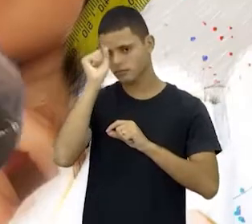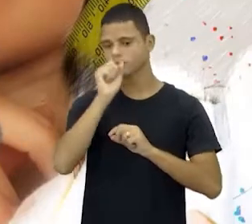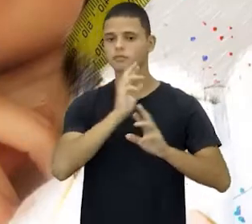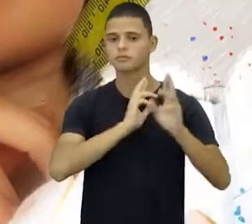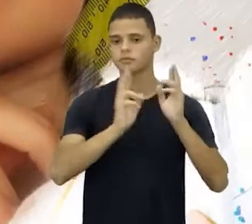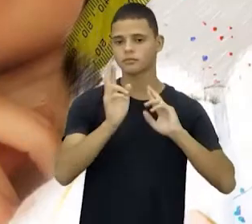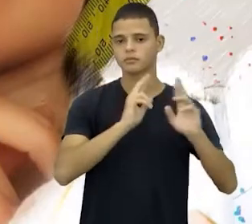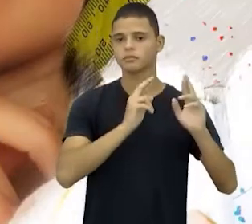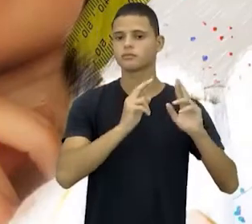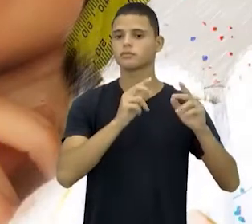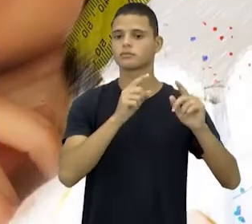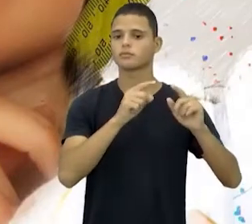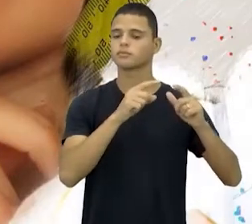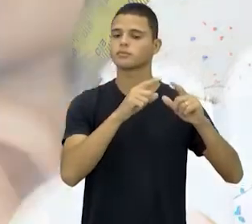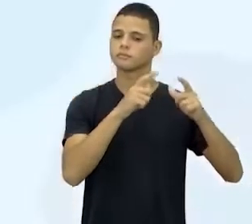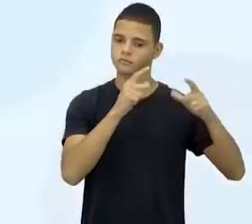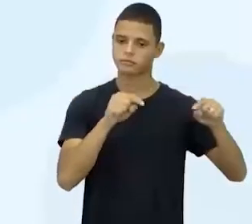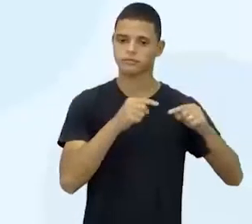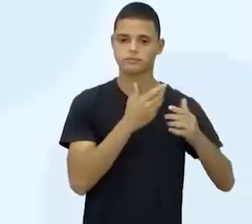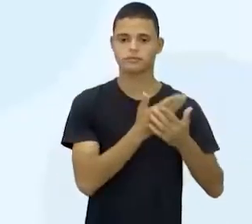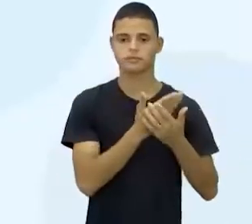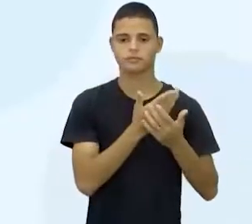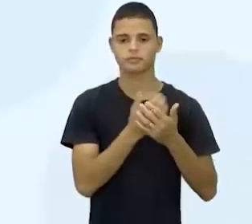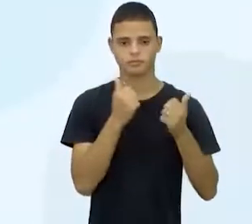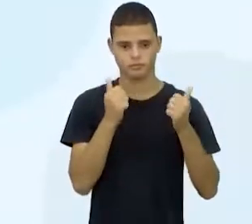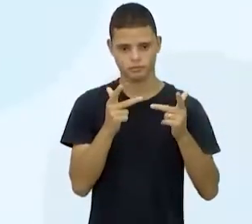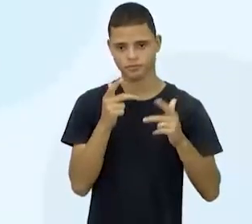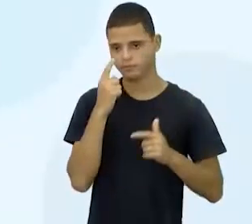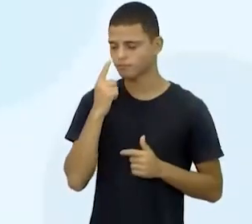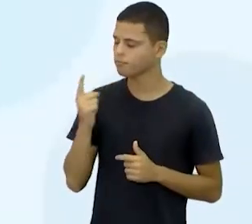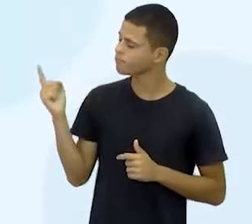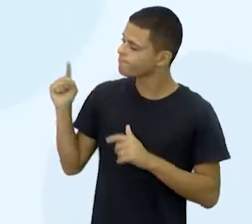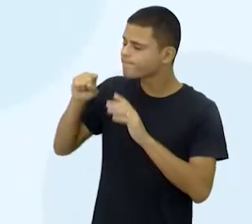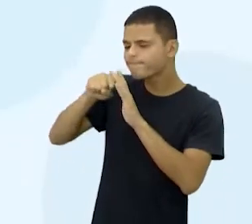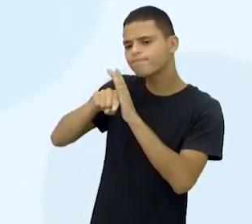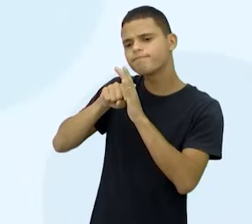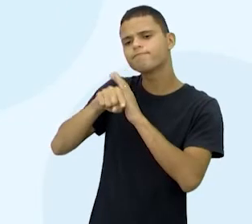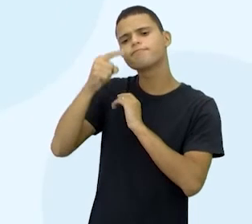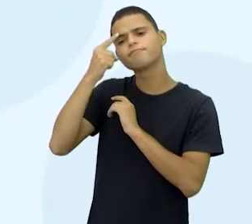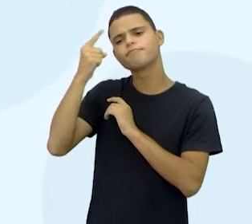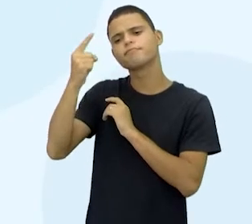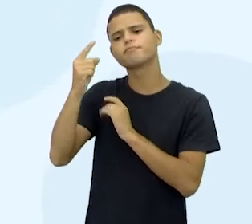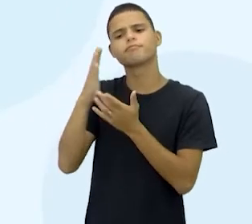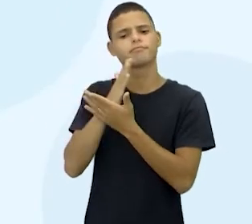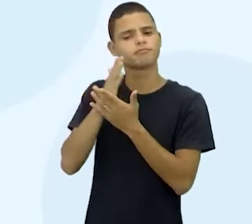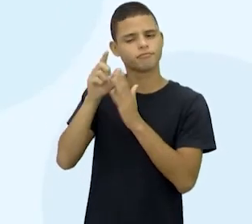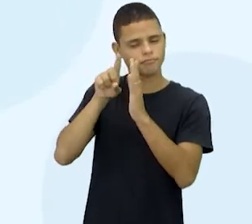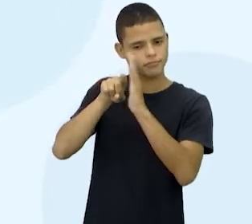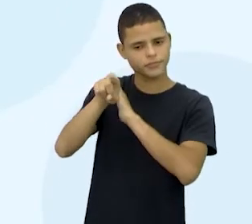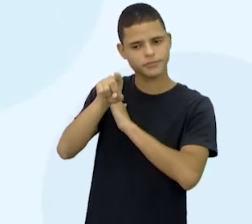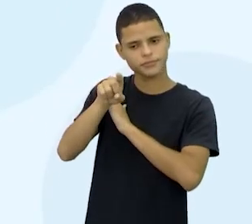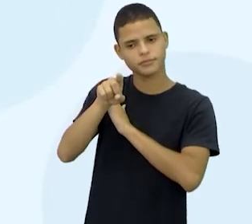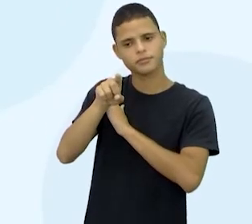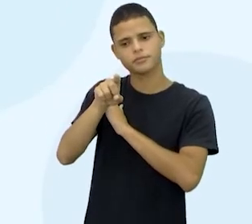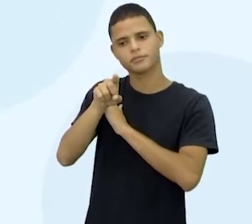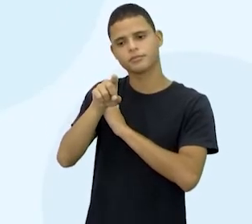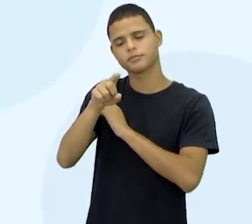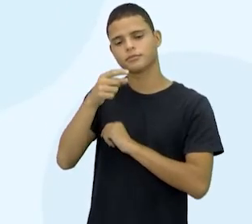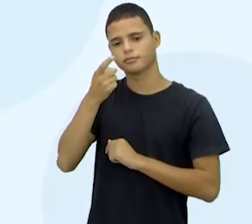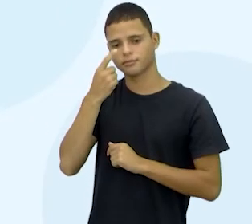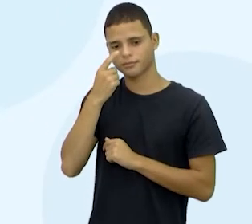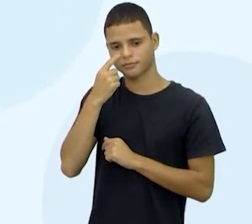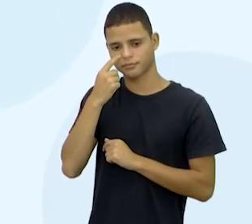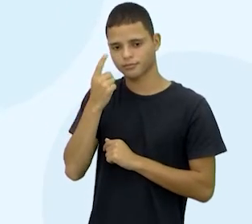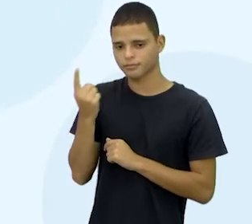ao componente. Olha só na nossa tela. Faça uma pesquisa pensando nas seguintes perguntas. Olha que já tem a comunicação visual,